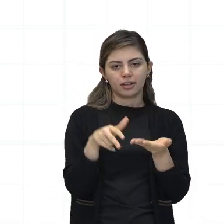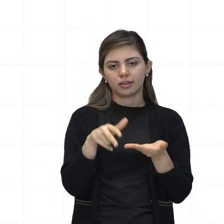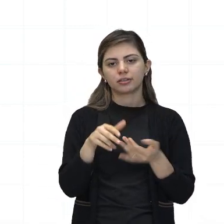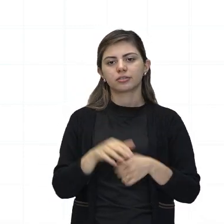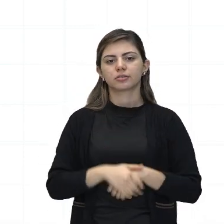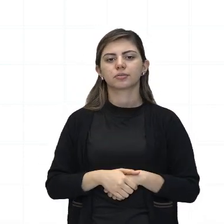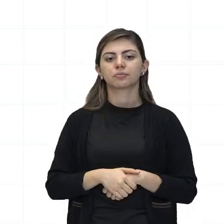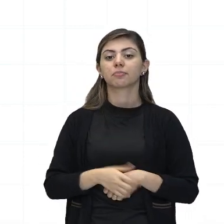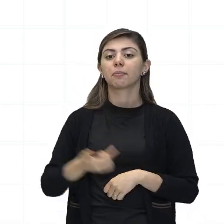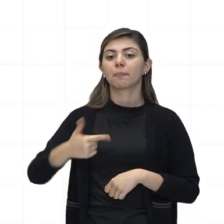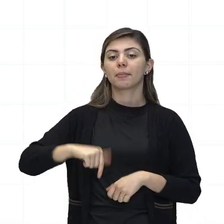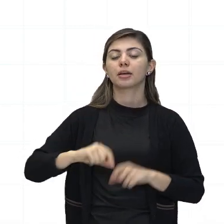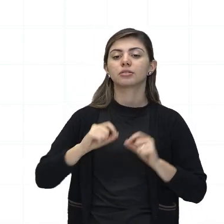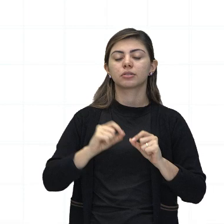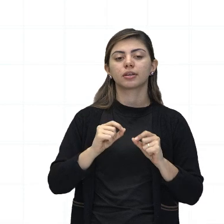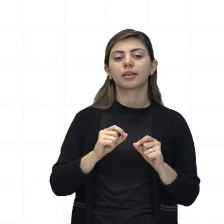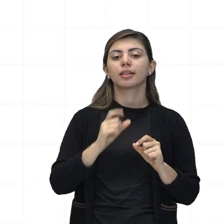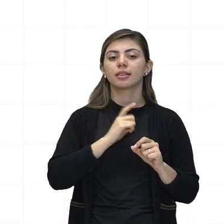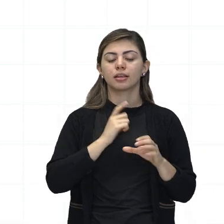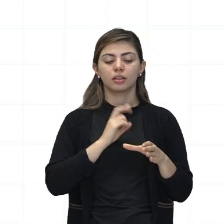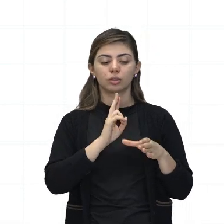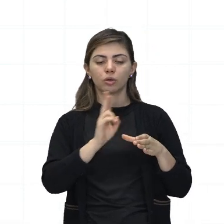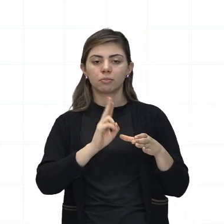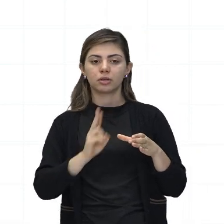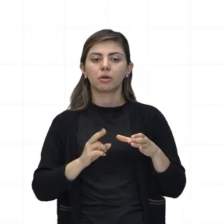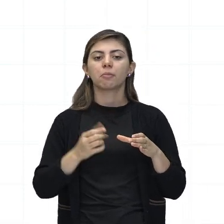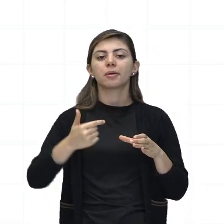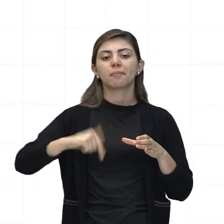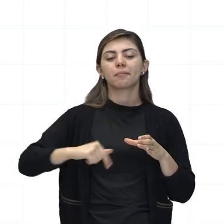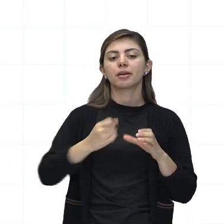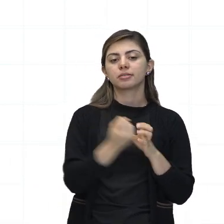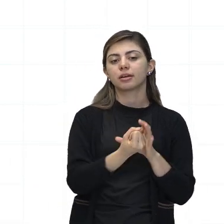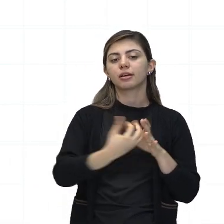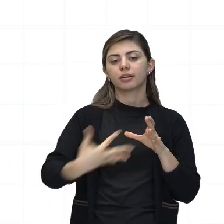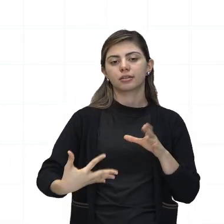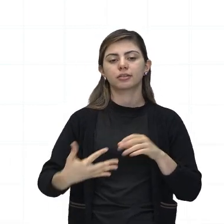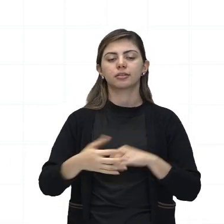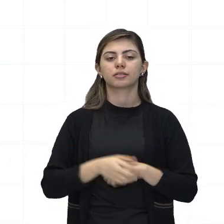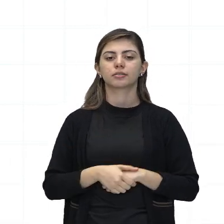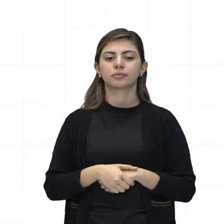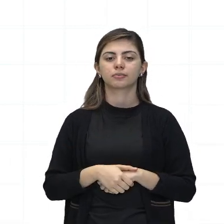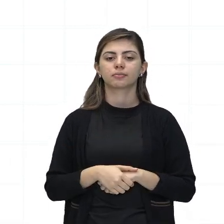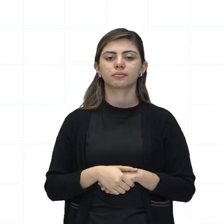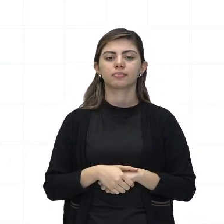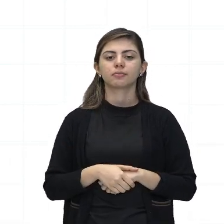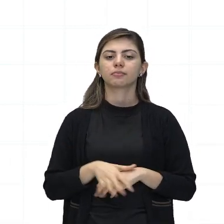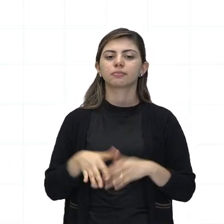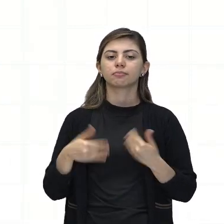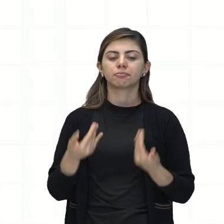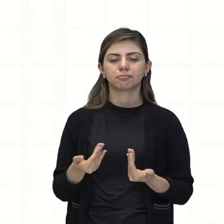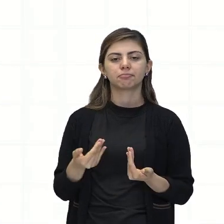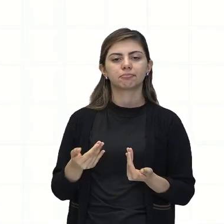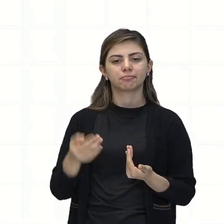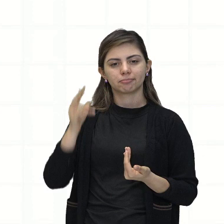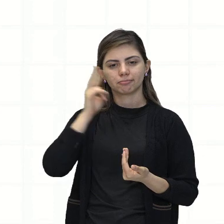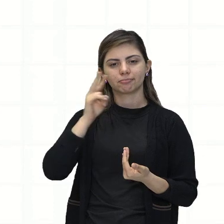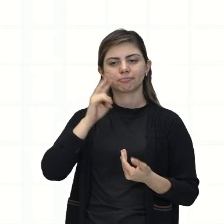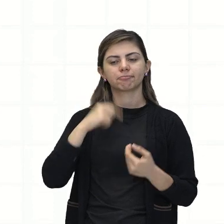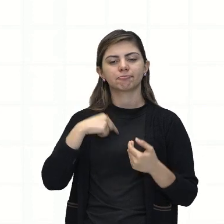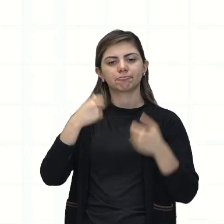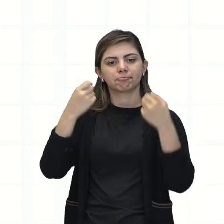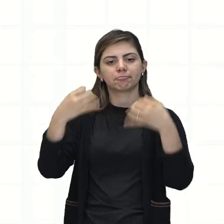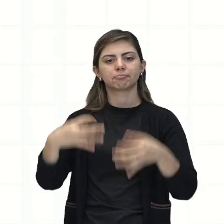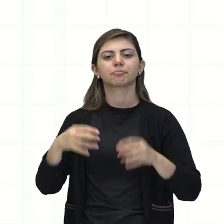além de dar nomes e descrever suas características. Então, assim como eu comentei